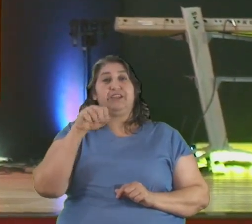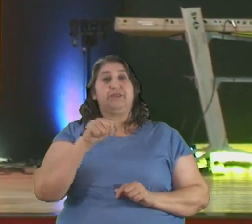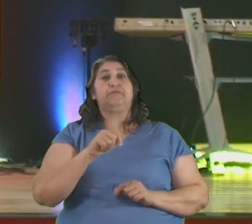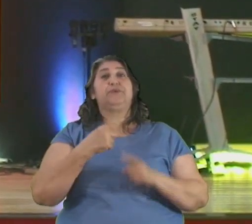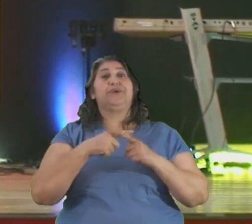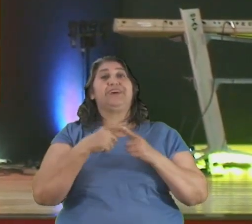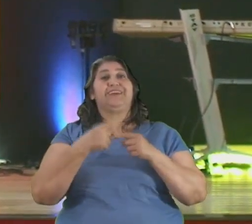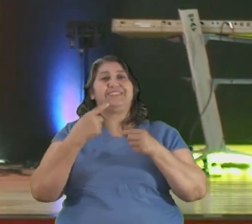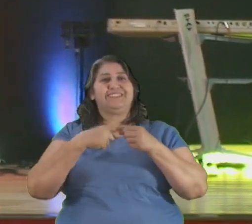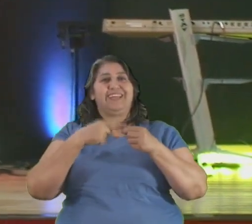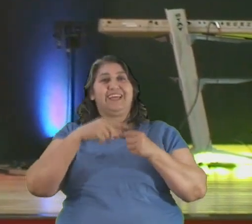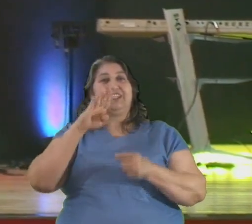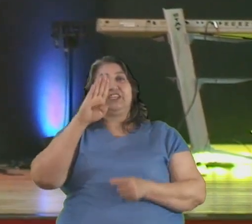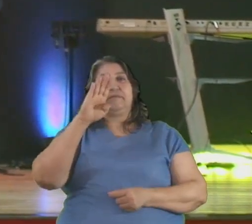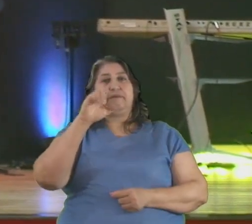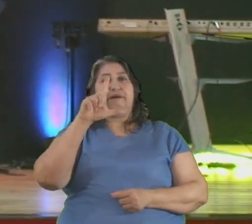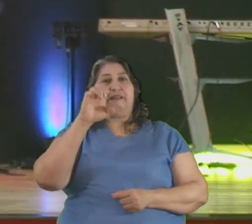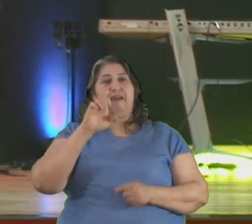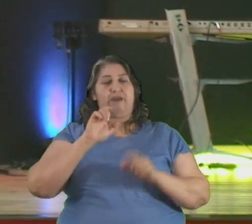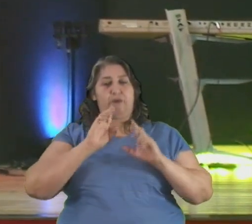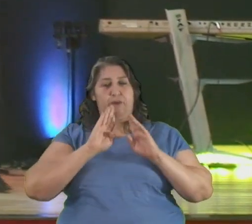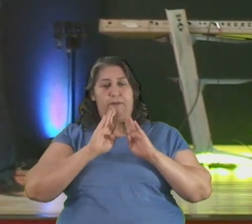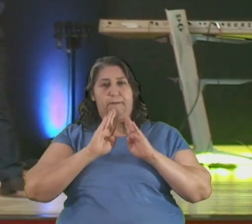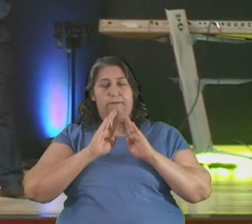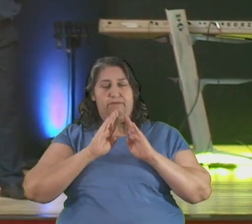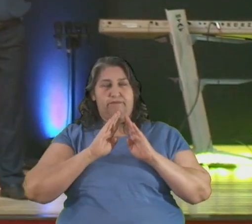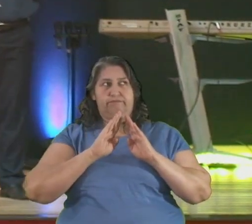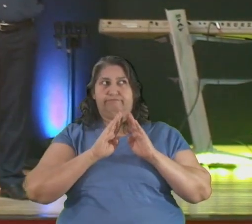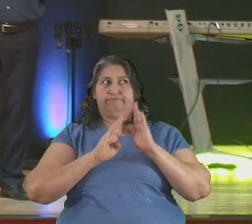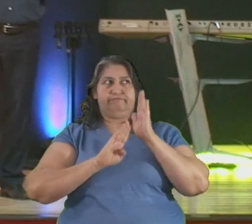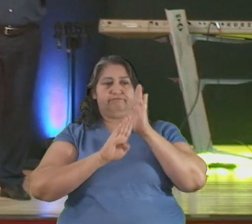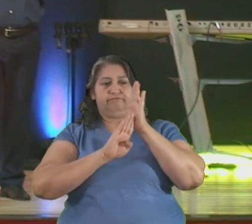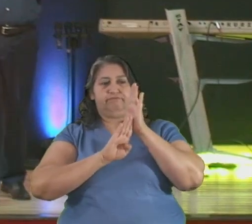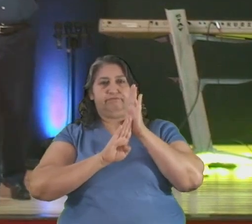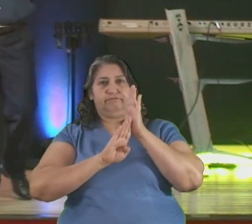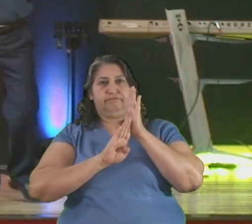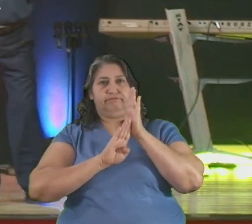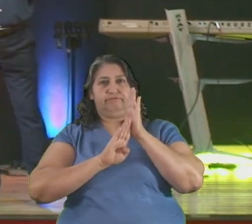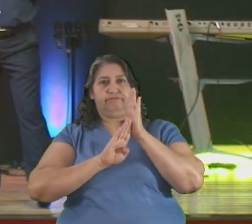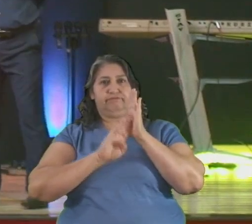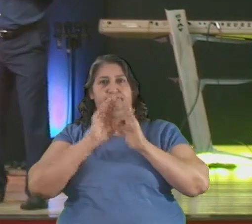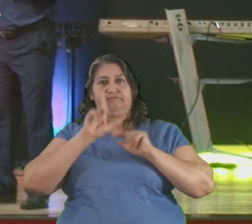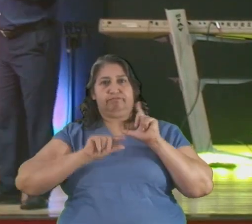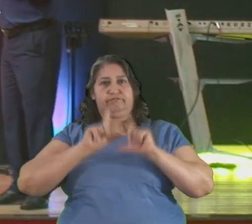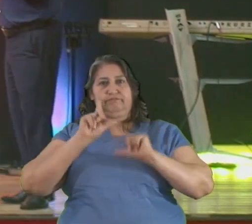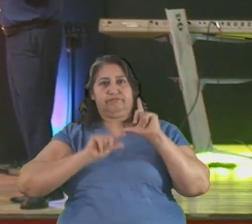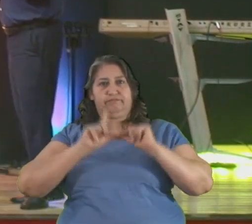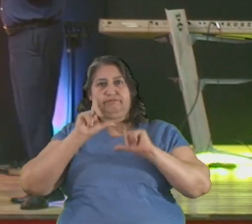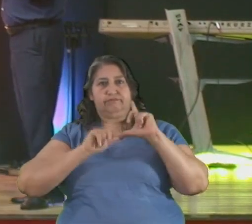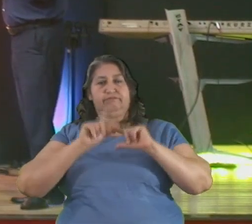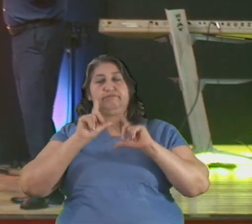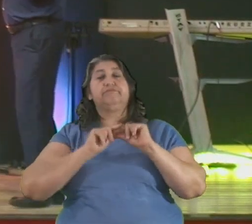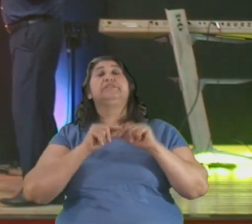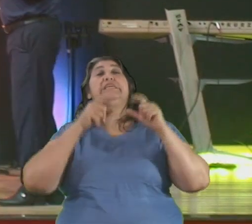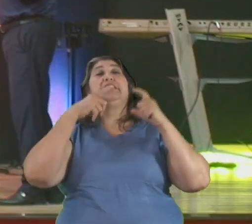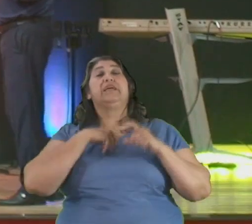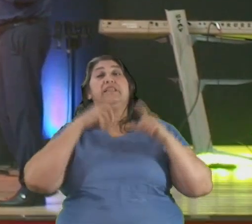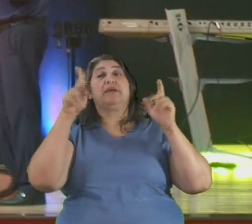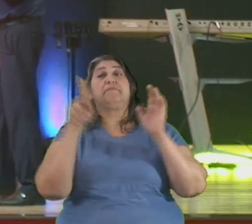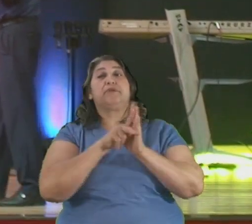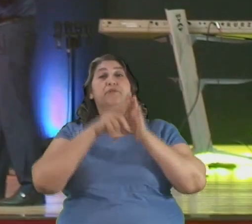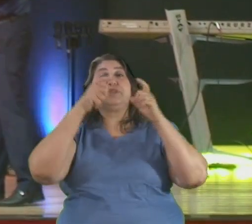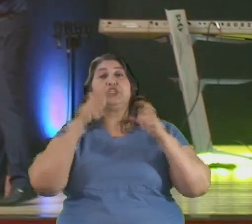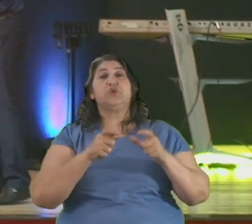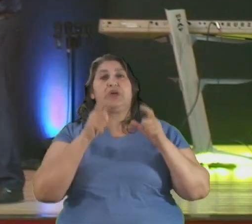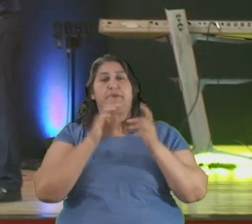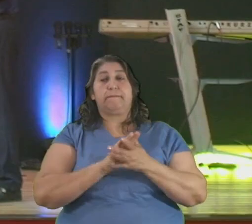Cisjordânia. Mas lá eles são amigos de Israel. Os guias entram lá, têm permissão de trabalho. Mas a